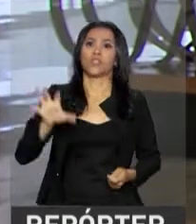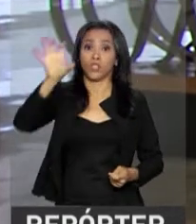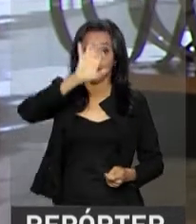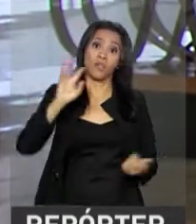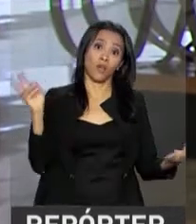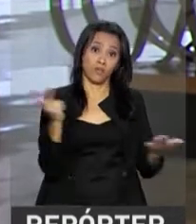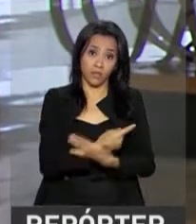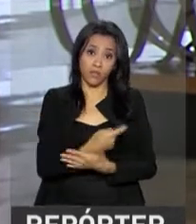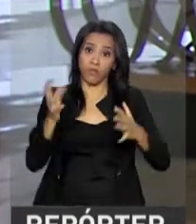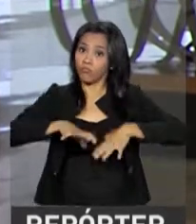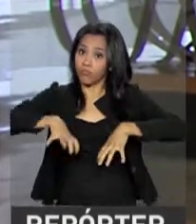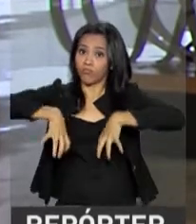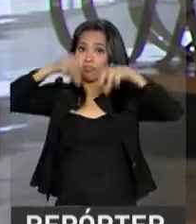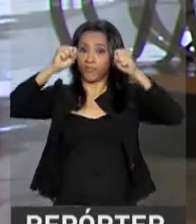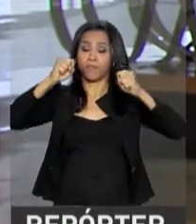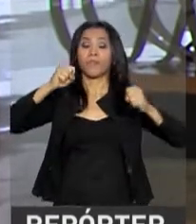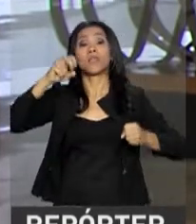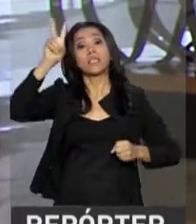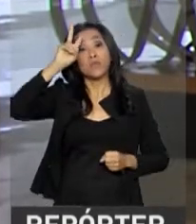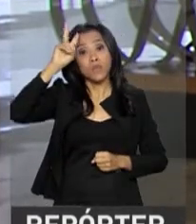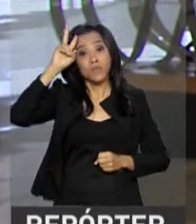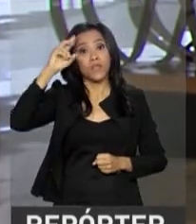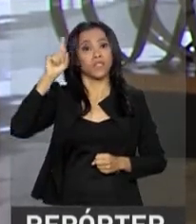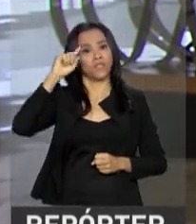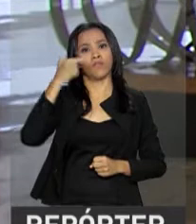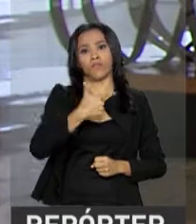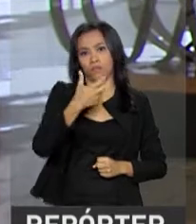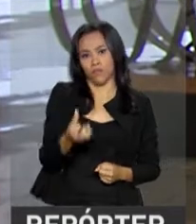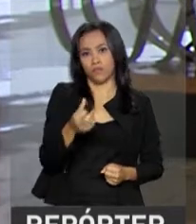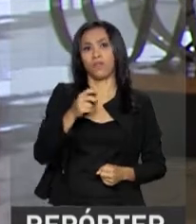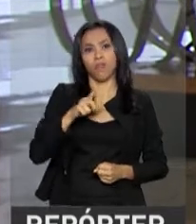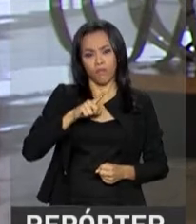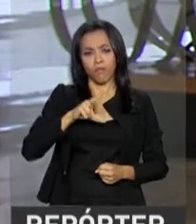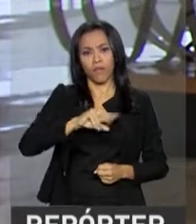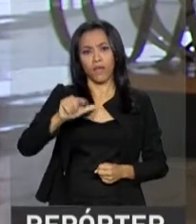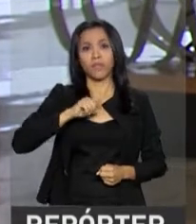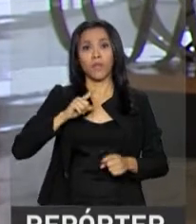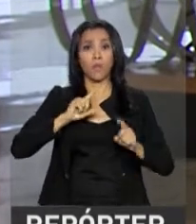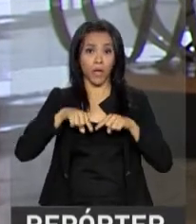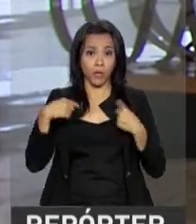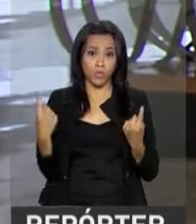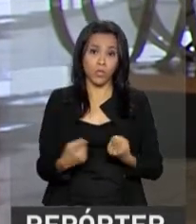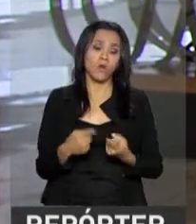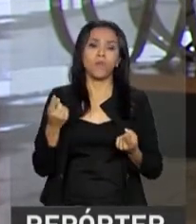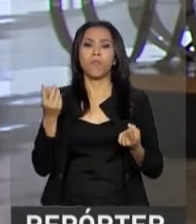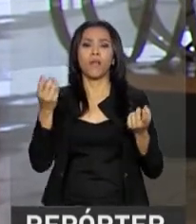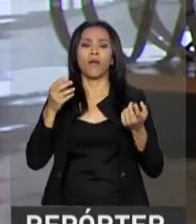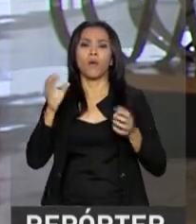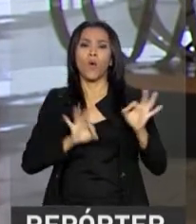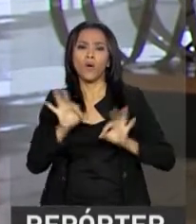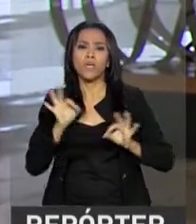na próxima segunda-feira dia 26 haverá uma reunião no rio de janeiro para a elaboração de um relatório de análise